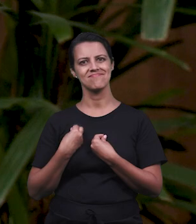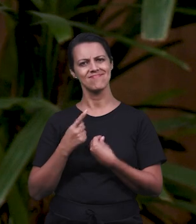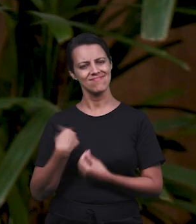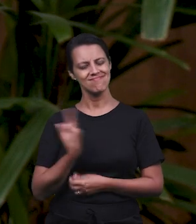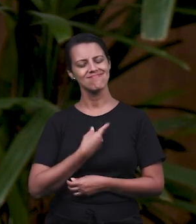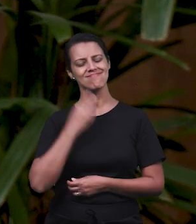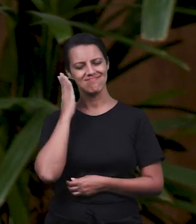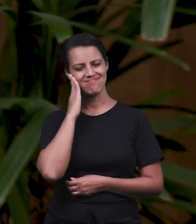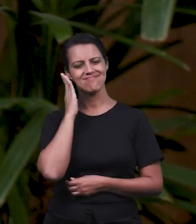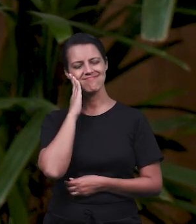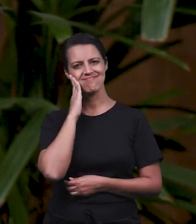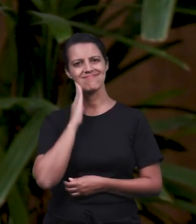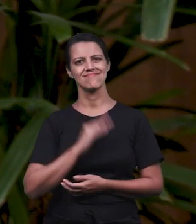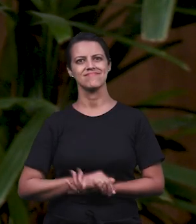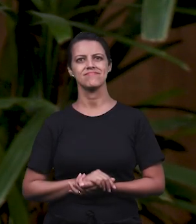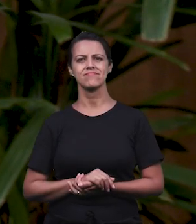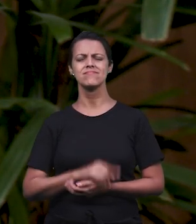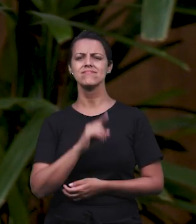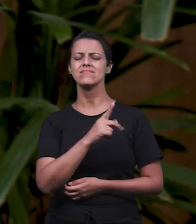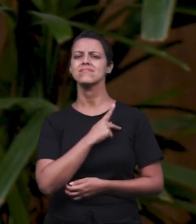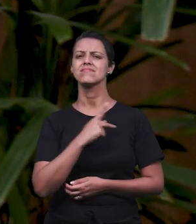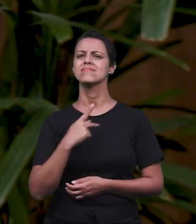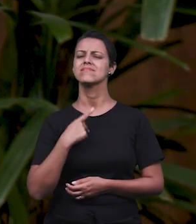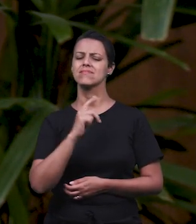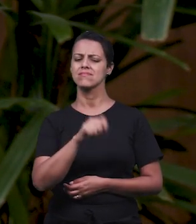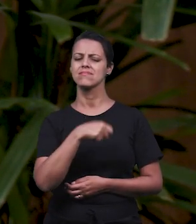entendimento. E interessante que o pastor Judeti,